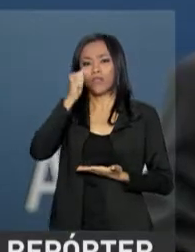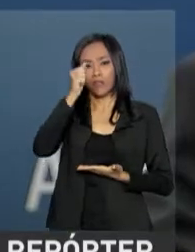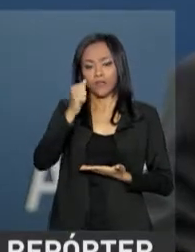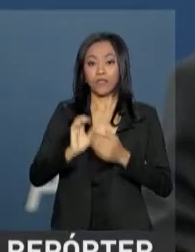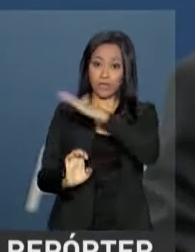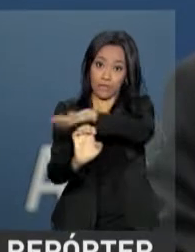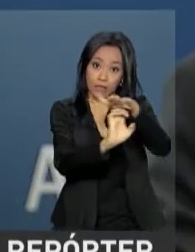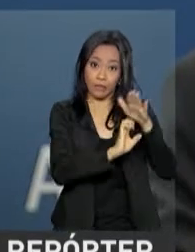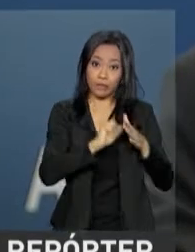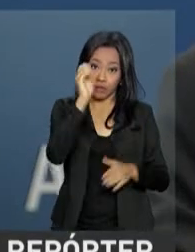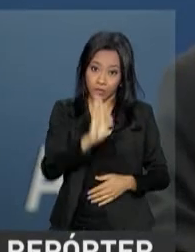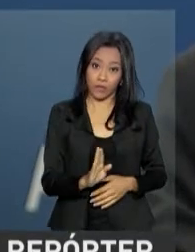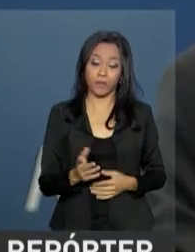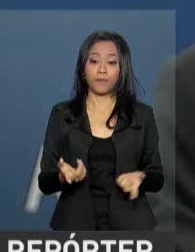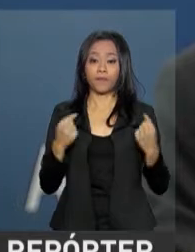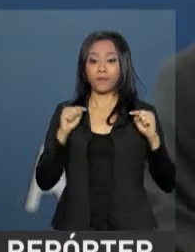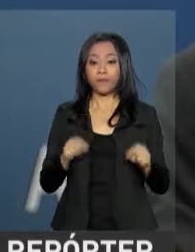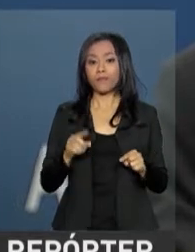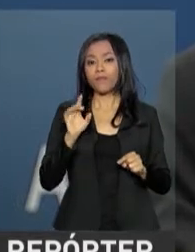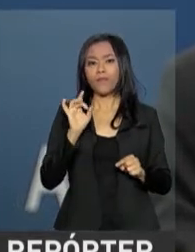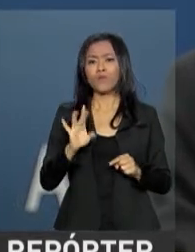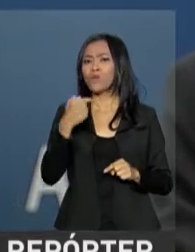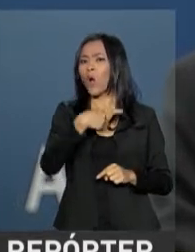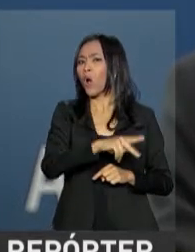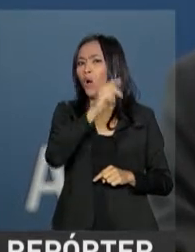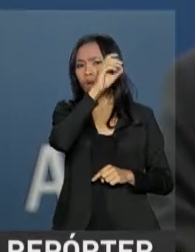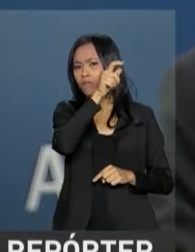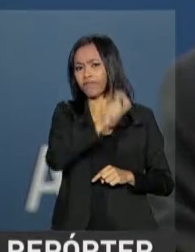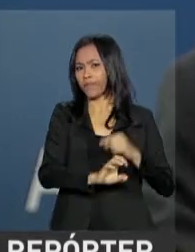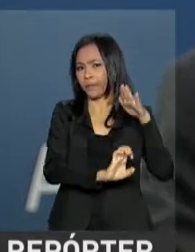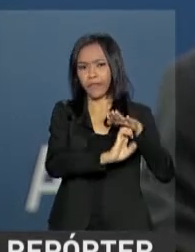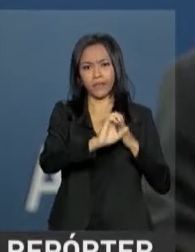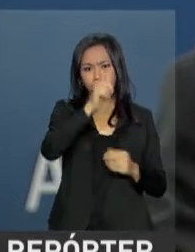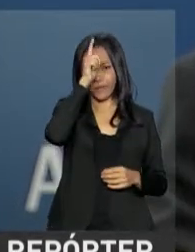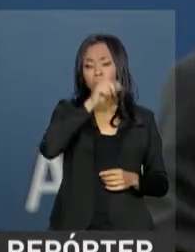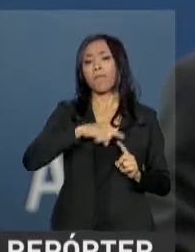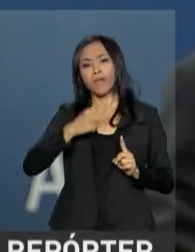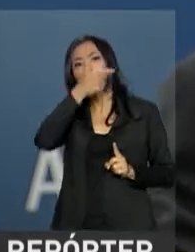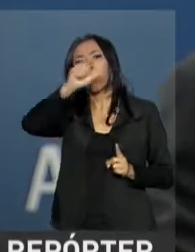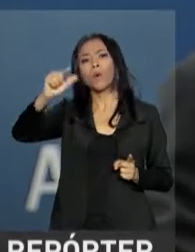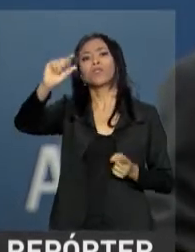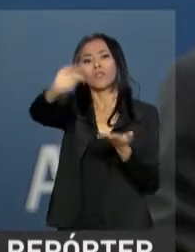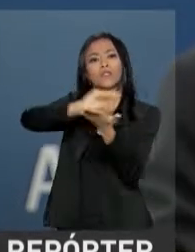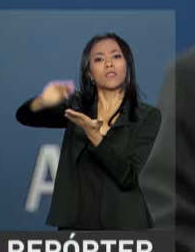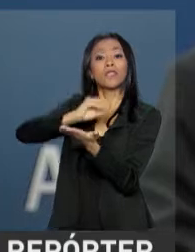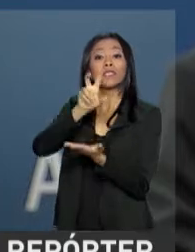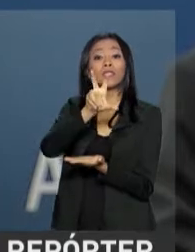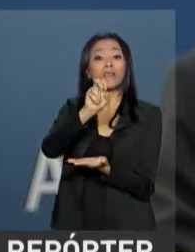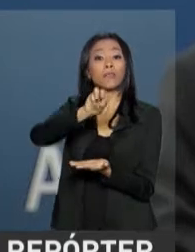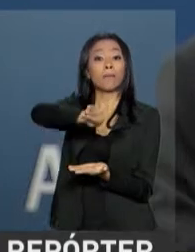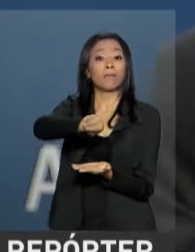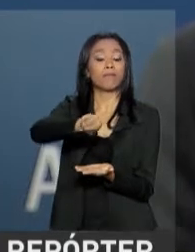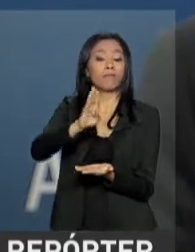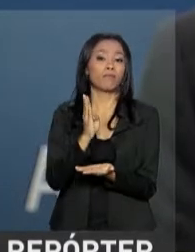Ouvi falar que, ao longo do tempo, não só das Siemens, mas de outras coligadas, poderá vir um investimento de mais de 50 bilhões de euros,